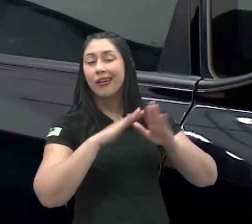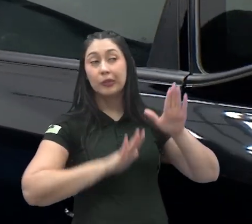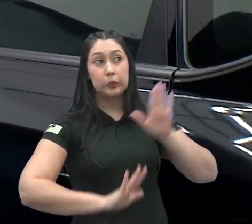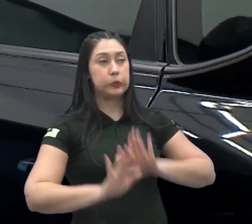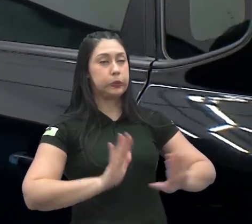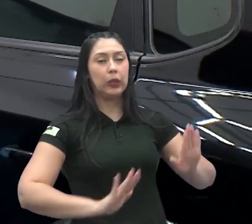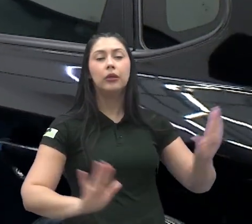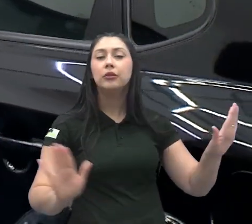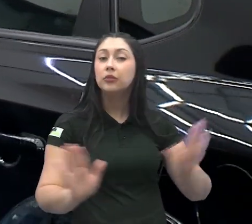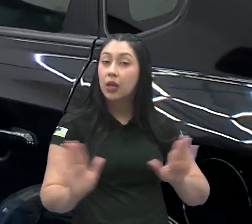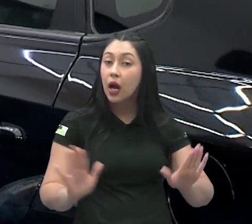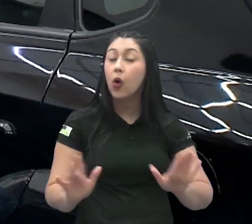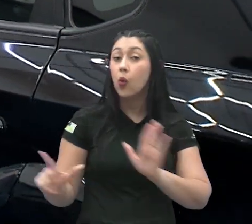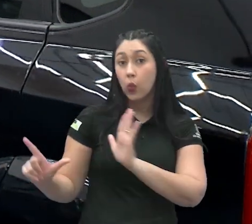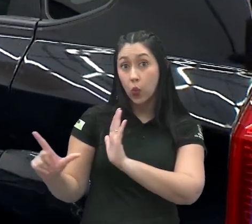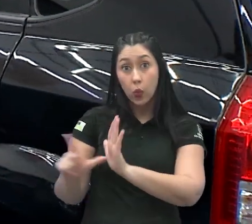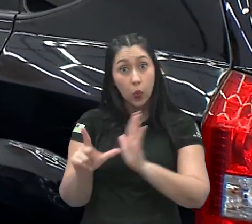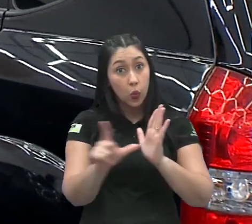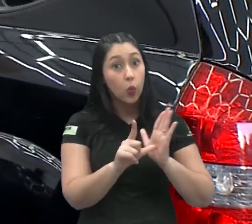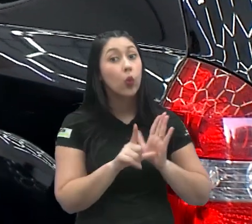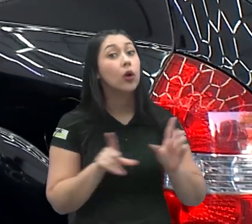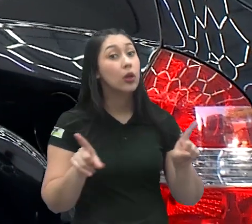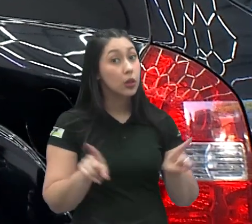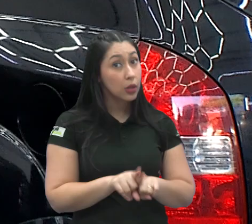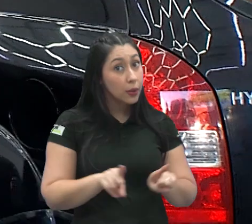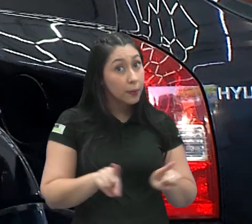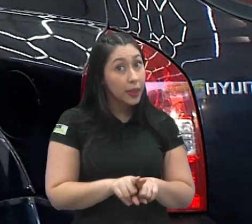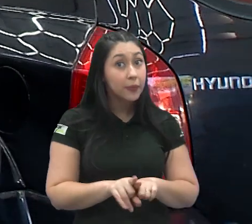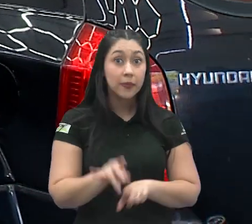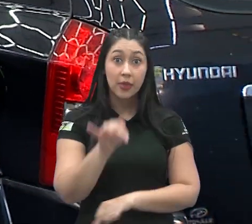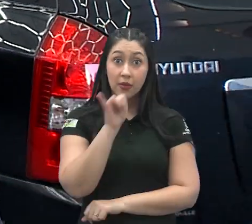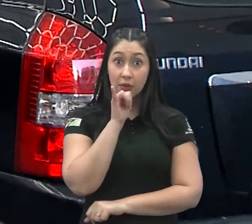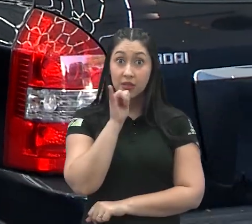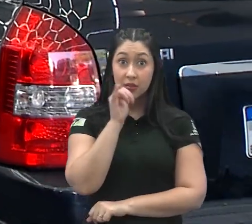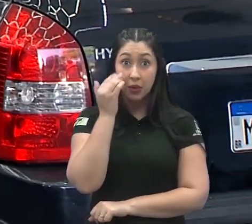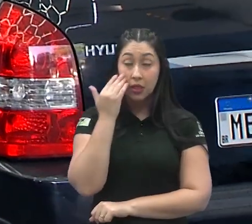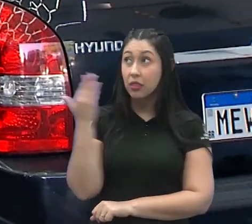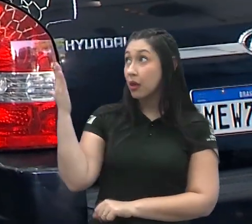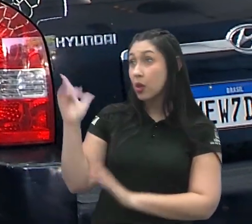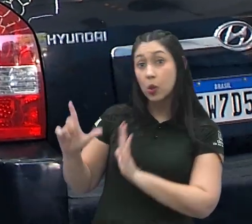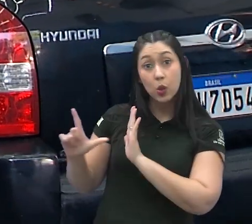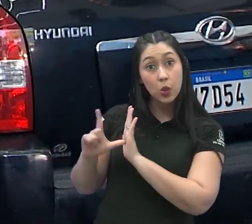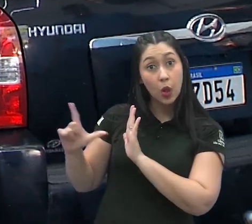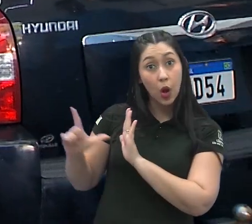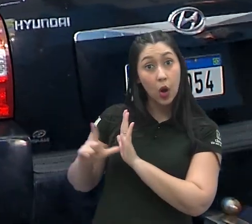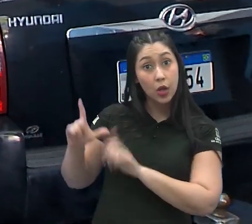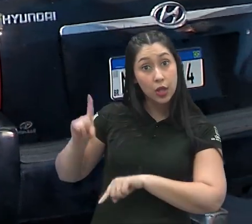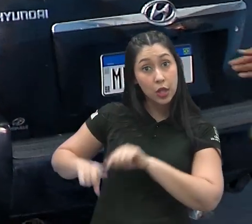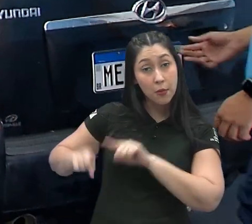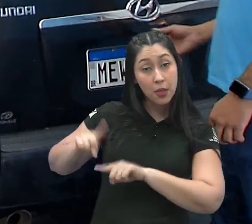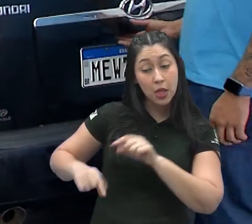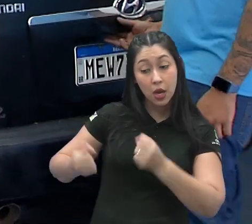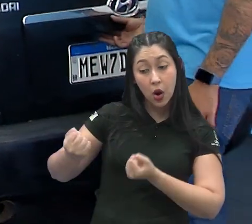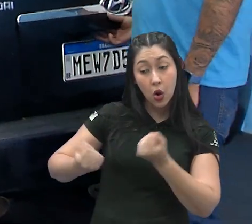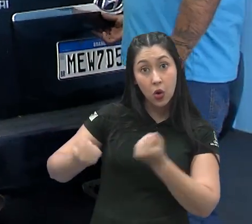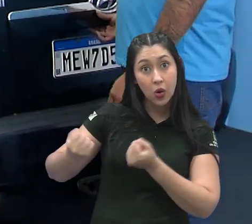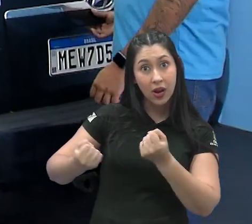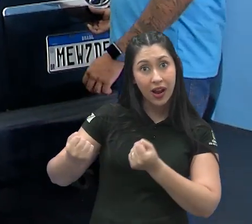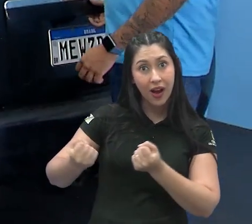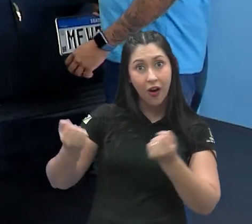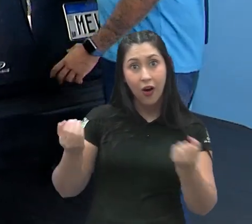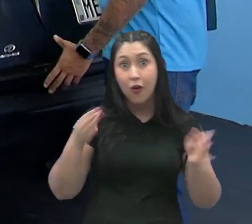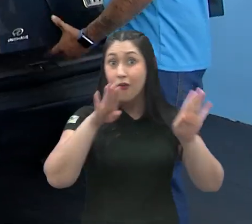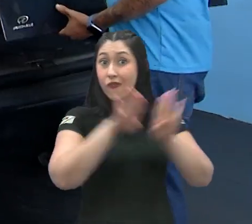pessoas precisam se preocupar. Com o comércio também. Essa loja de acessórios automotivos aqui na Zona